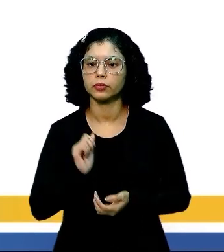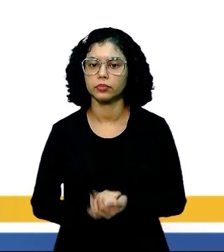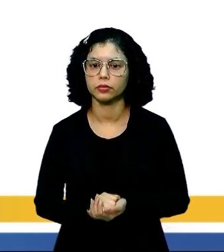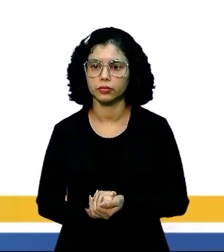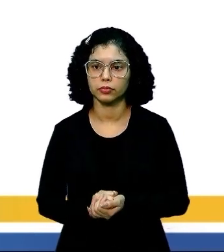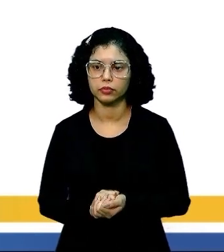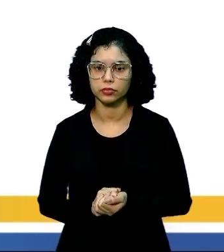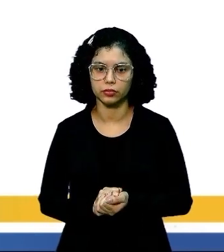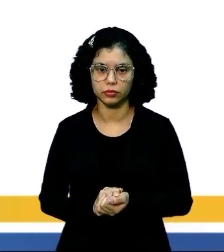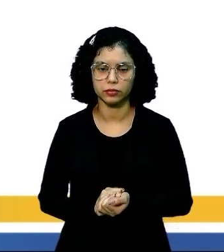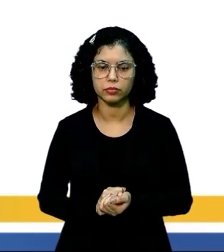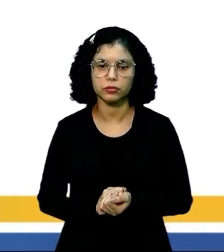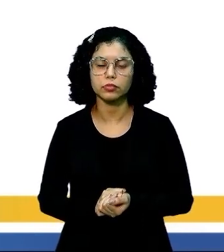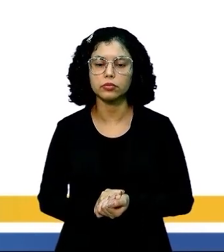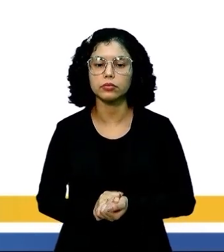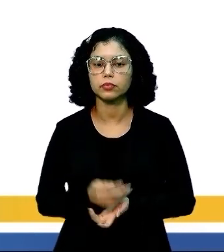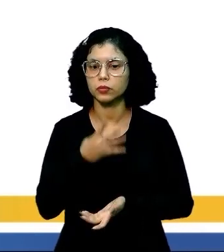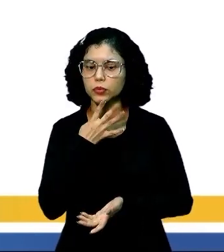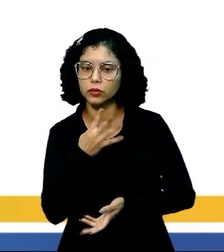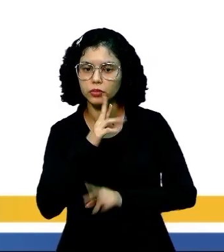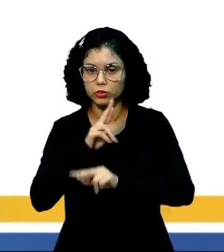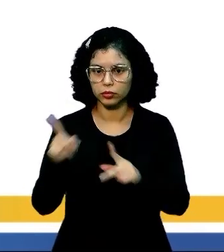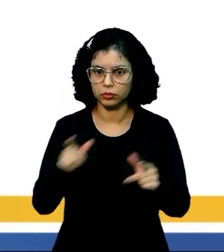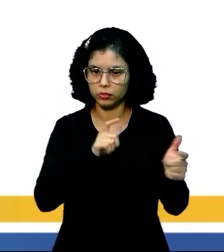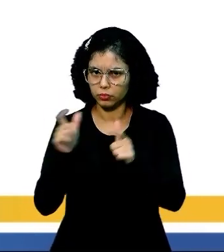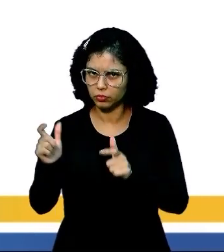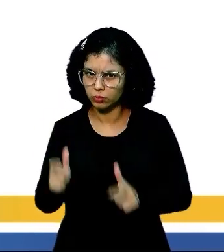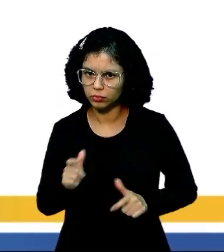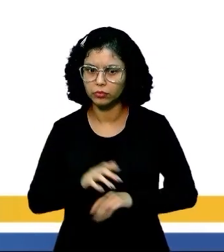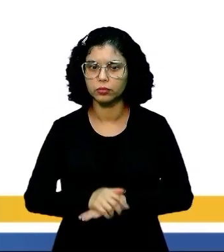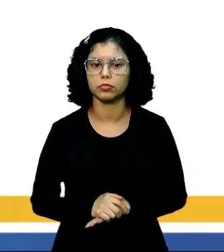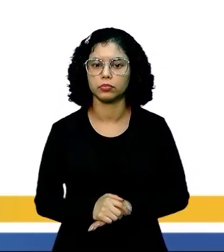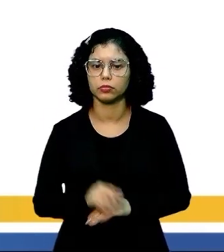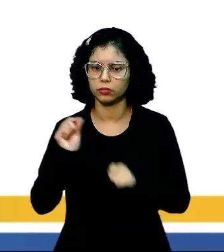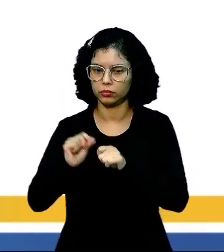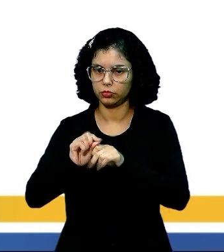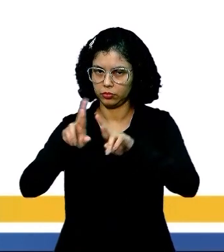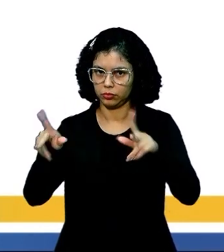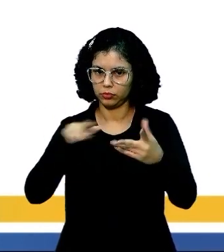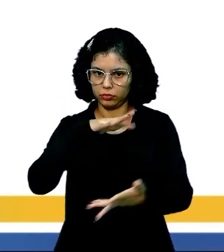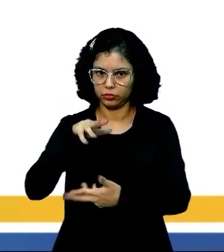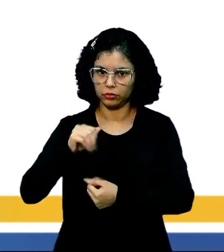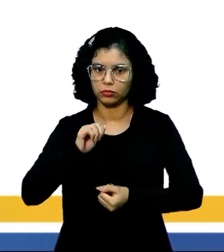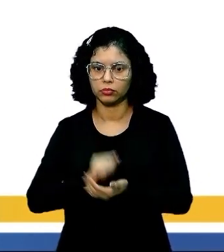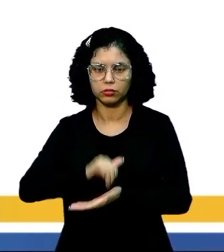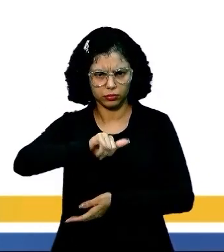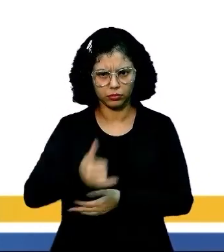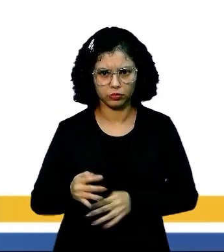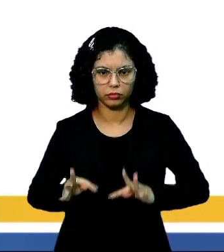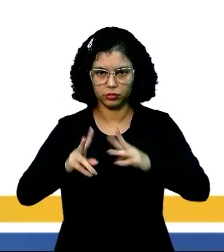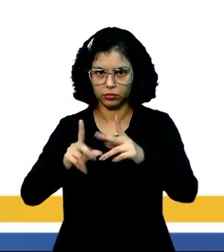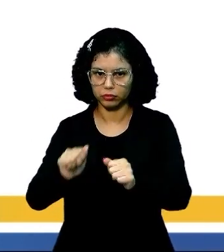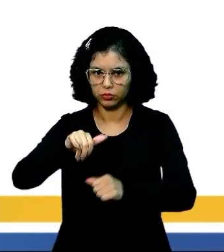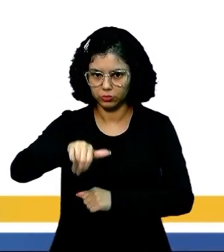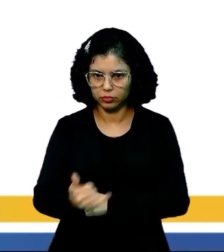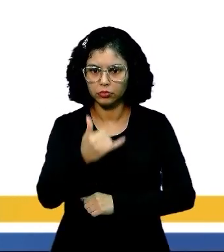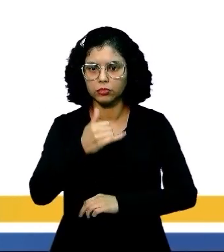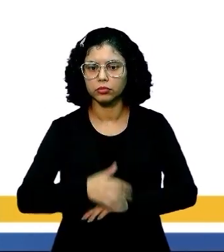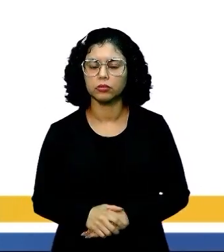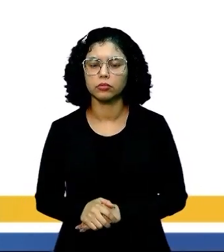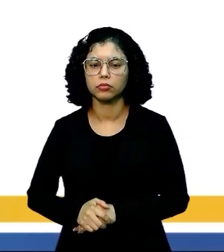nós vamos ali nas alternativas, né? Conhecer diferentes lugares, fazer a diferença no mundo, aproveitar todas